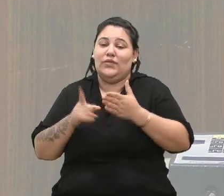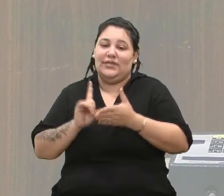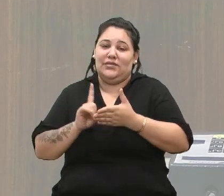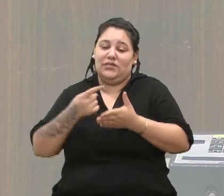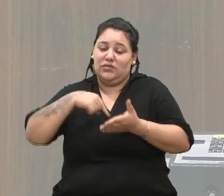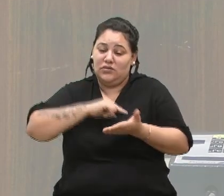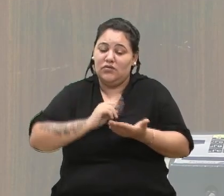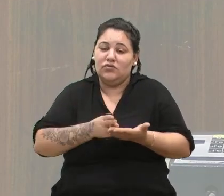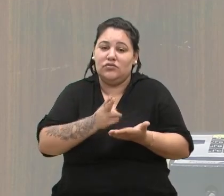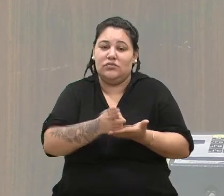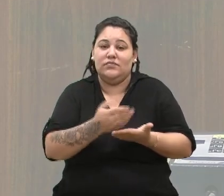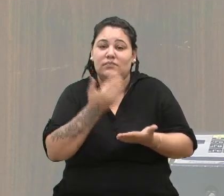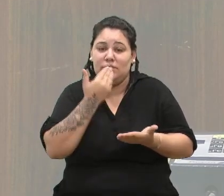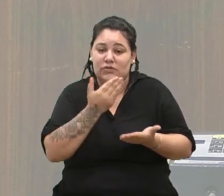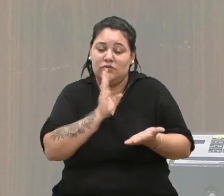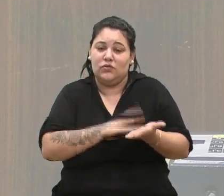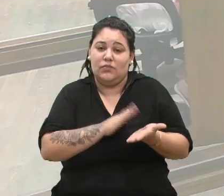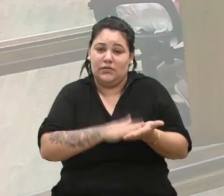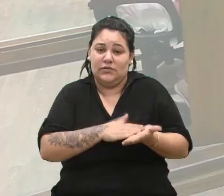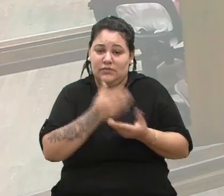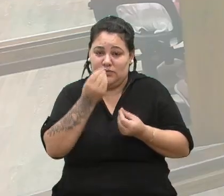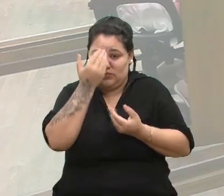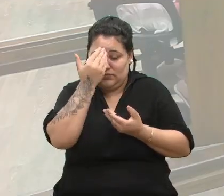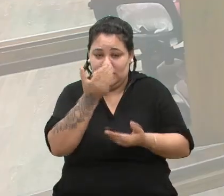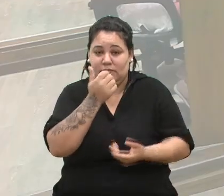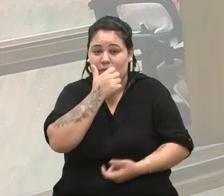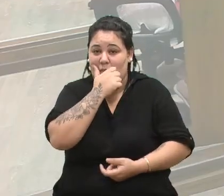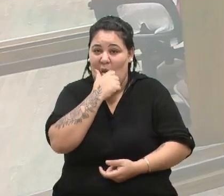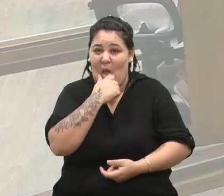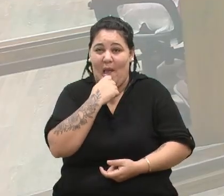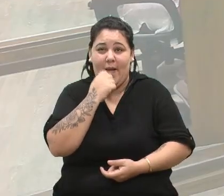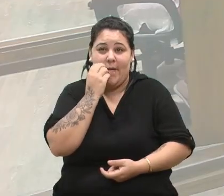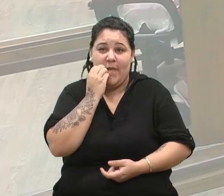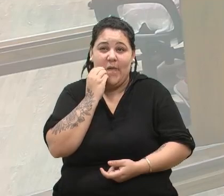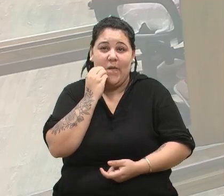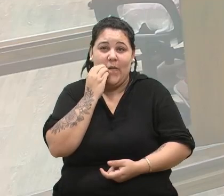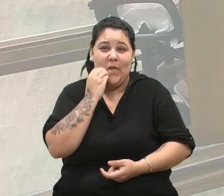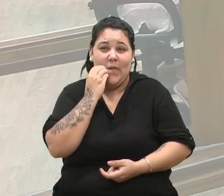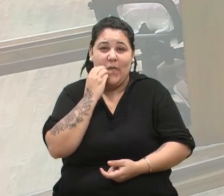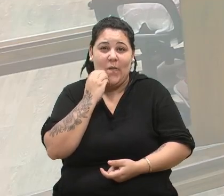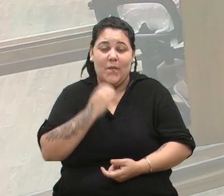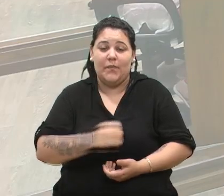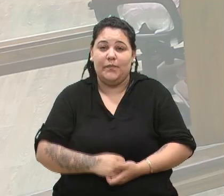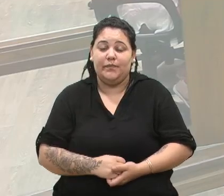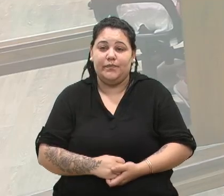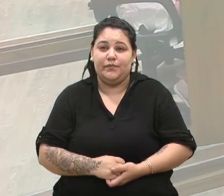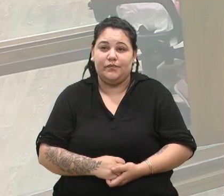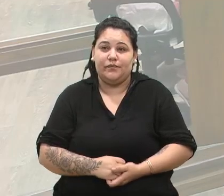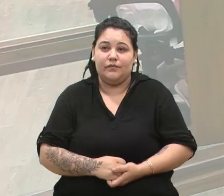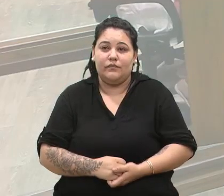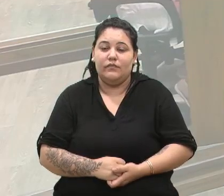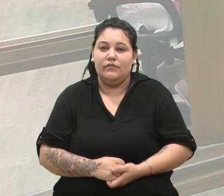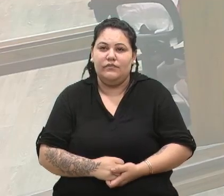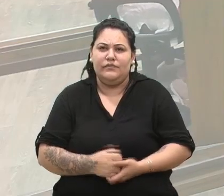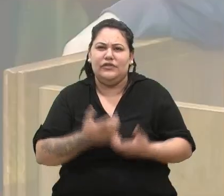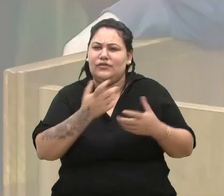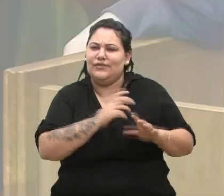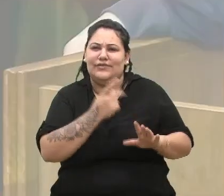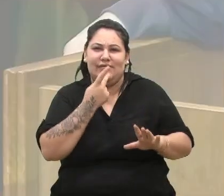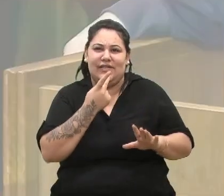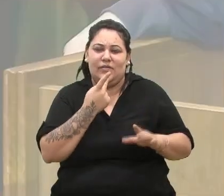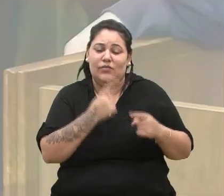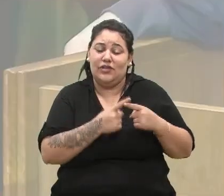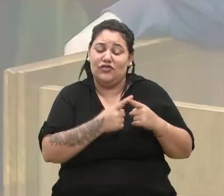então, sendo a nossa cobrança. Muito obrigada. Obrigado, vereadora. Quando a senhora fala em índices, ninguém quis tocar nesse tema, porque nós vamos perder